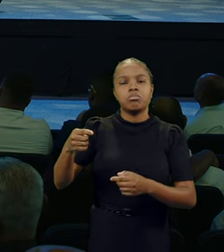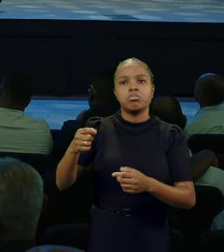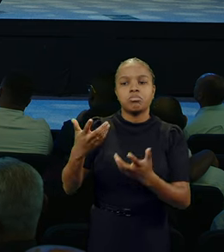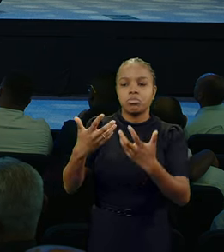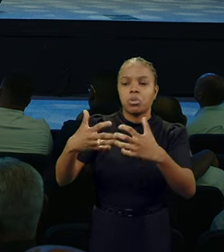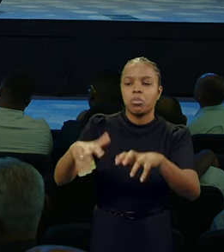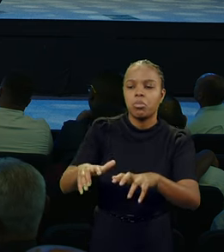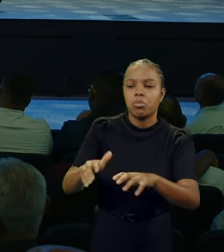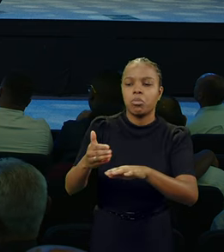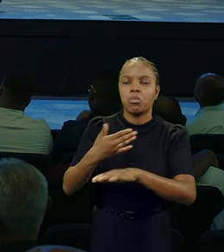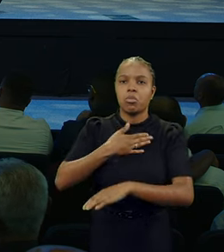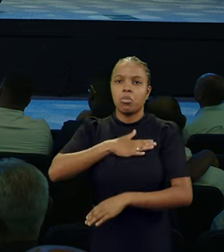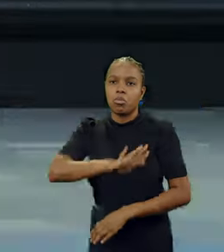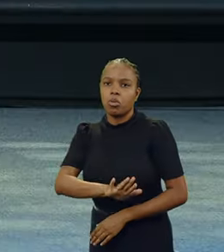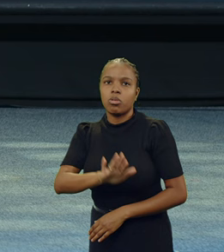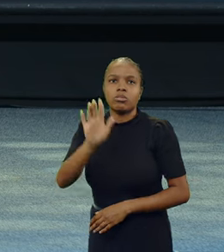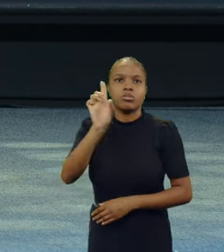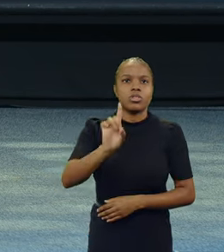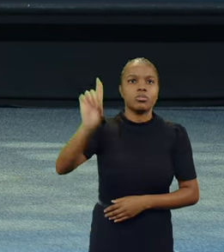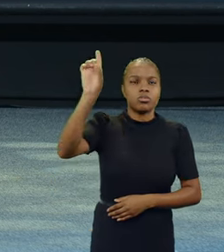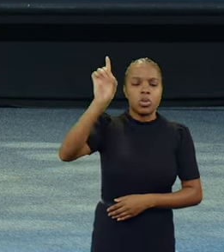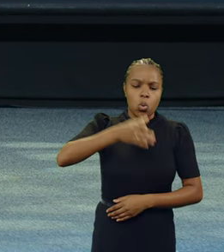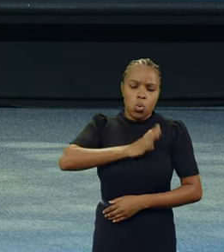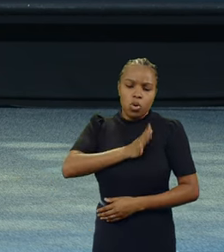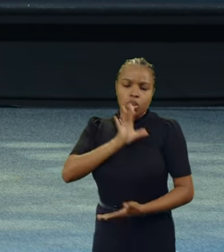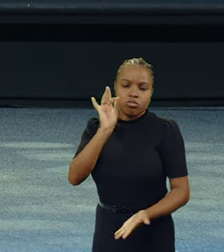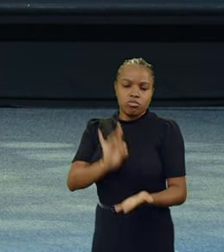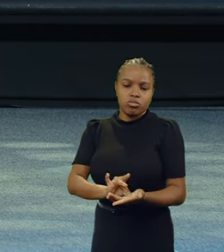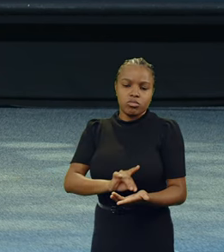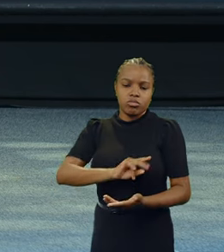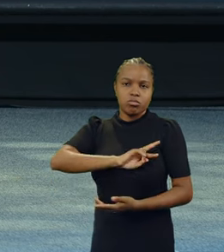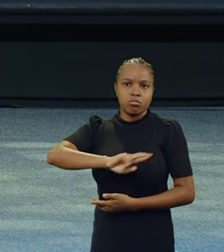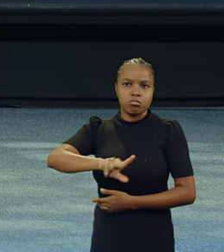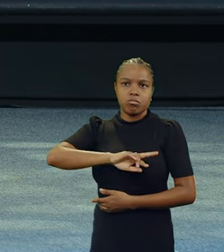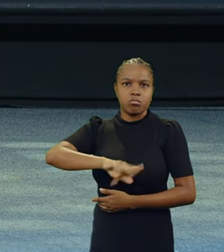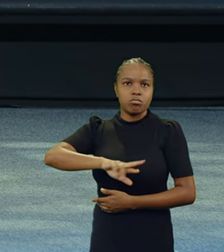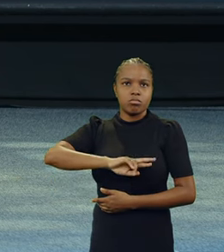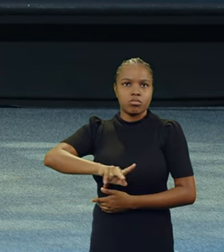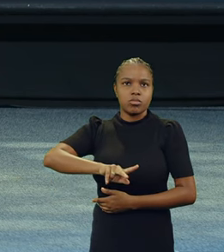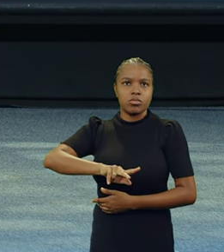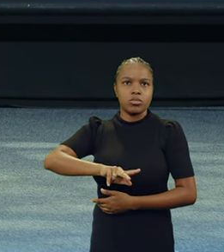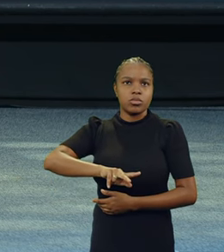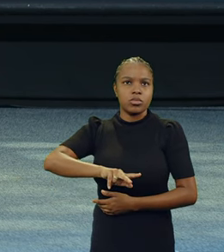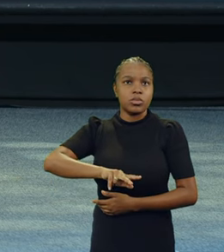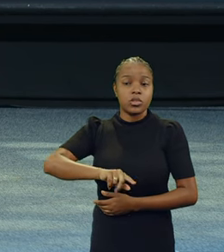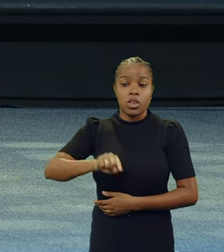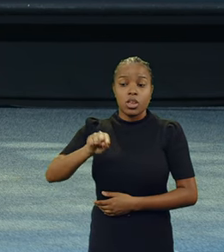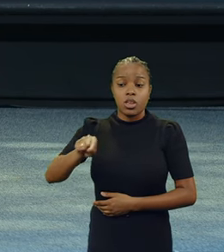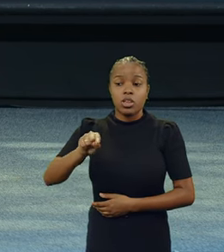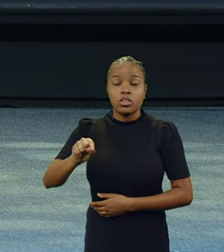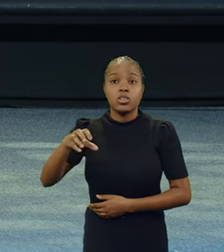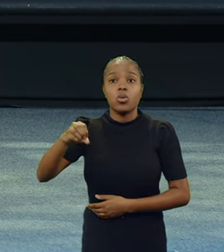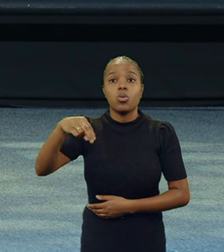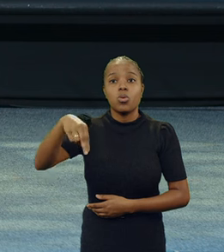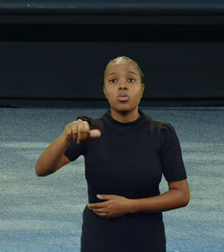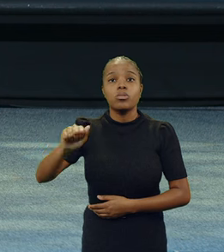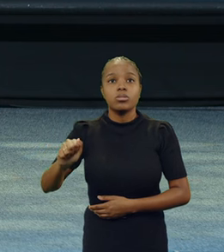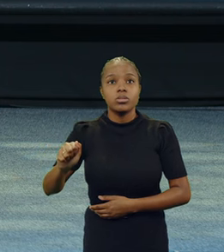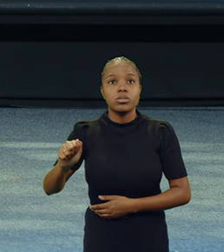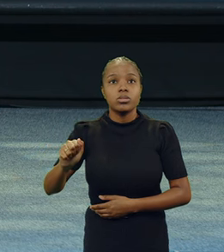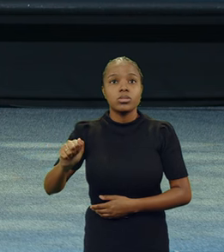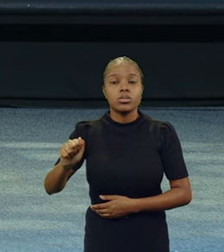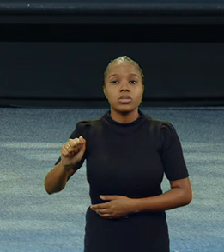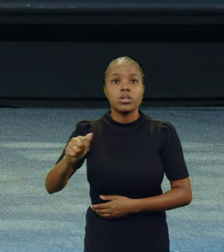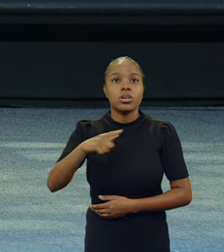Deus. Ele não tinha um coração sincero com Deus. Esse Onã,